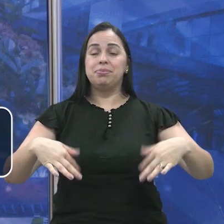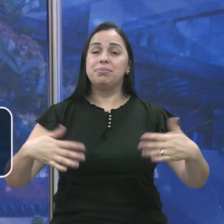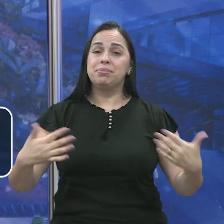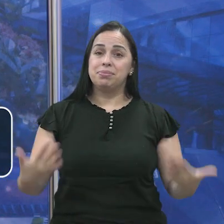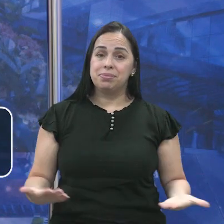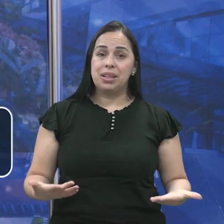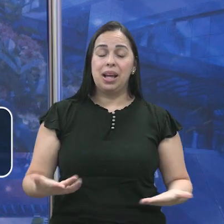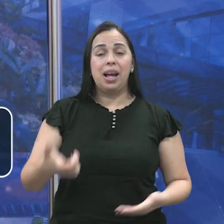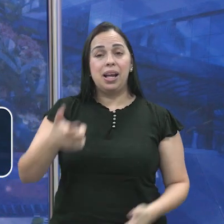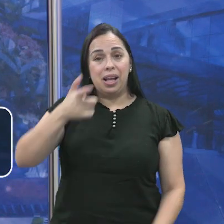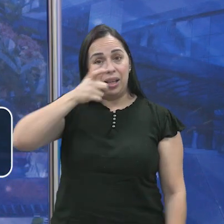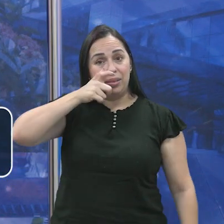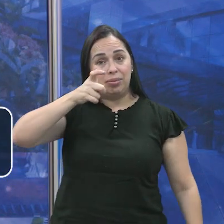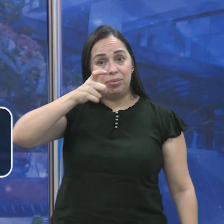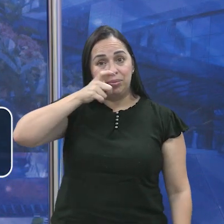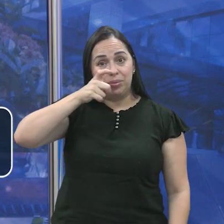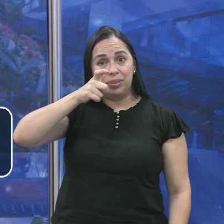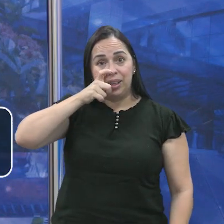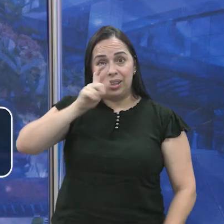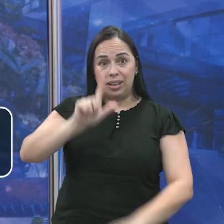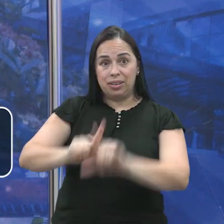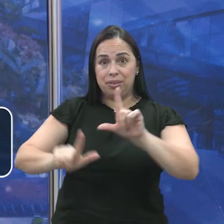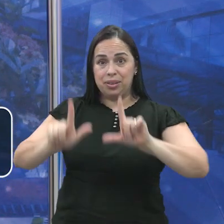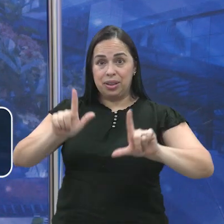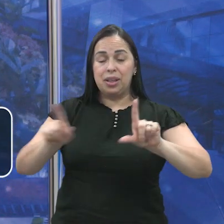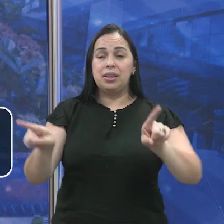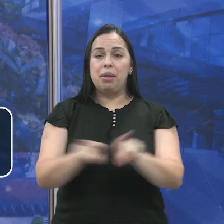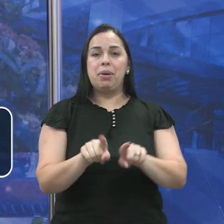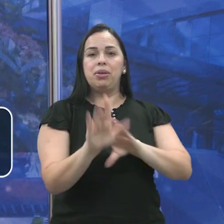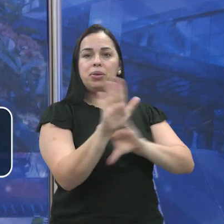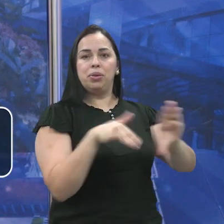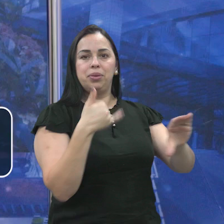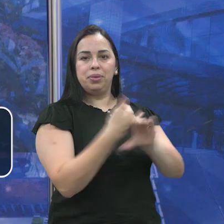Parlamentar Especial. Fique de olho na programação da TV Câmara